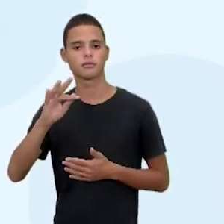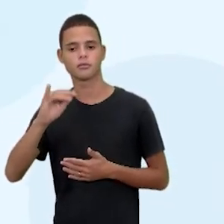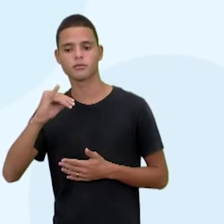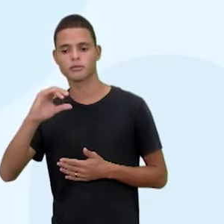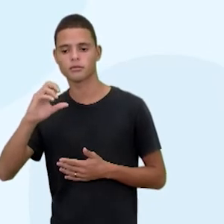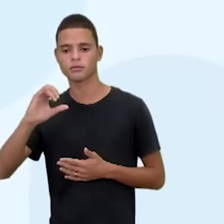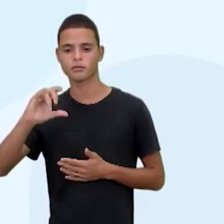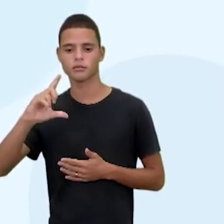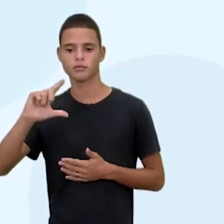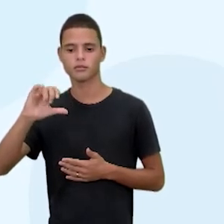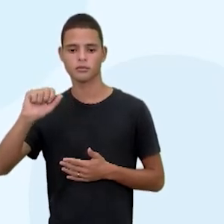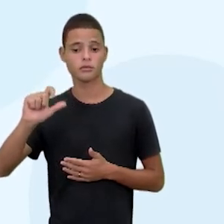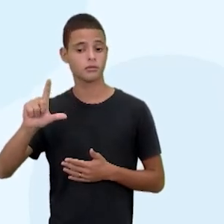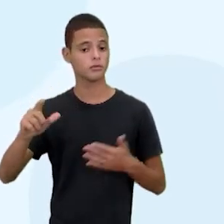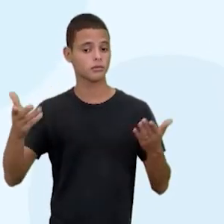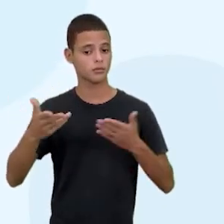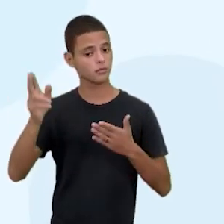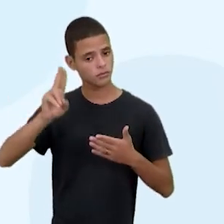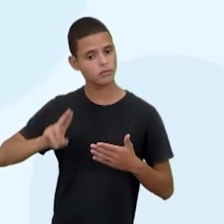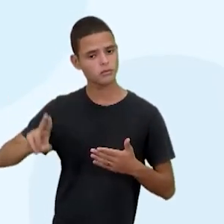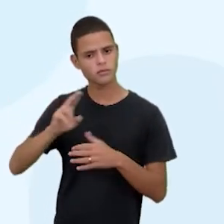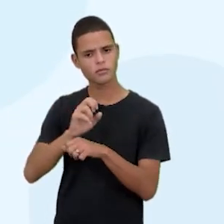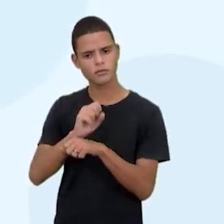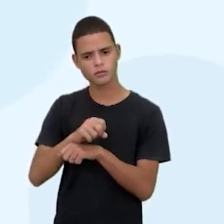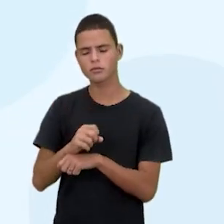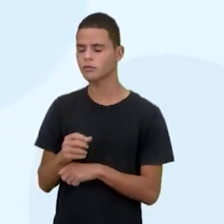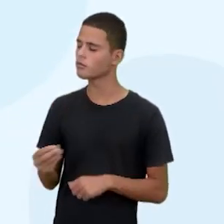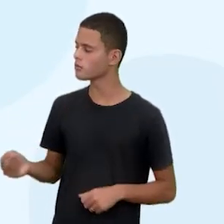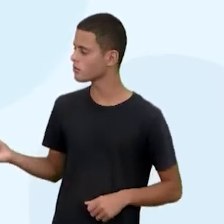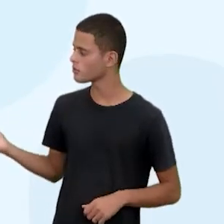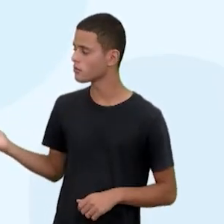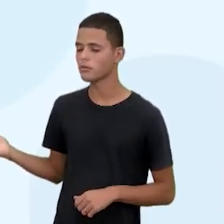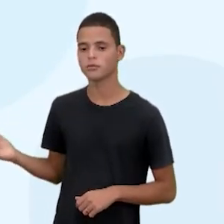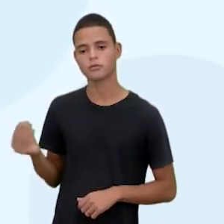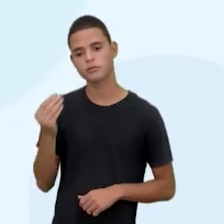fazer e depois ir embora. Exato. Porque eu vou estar usando,